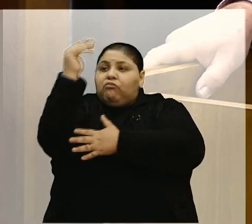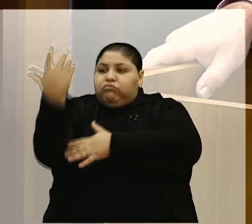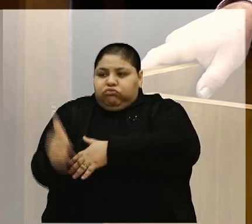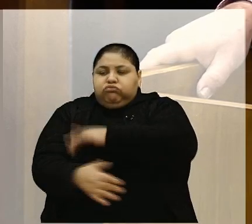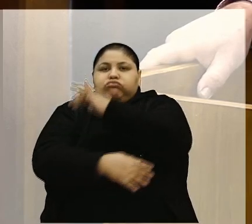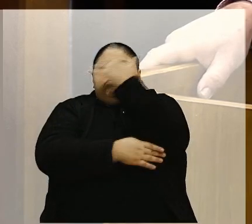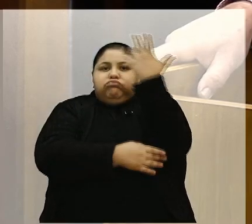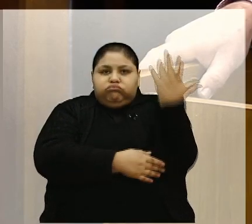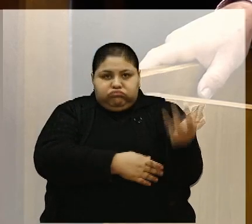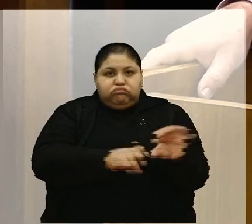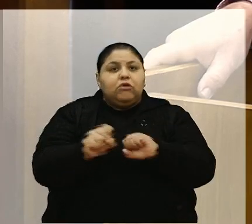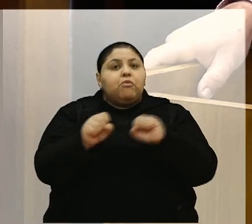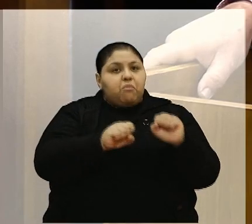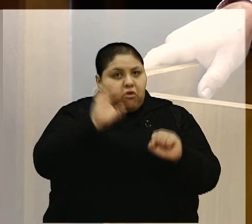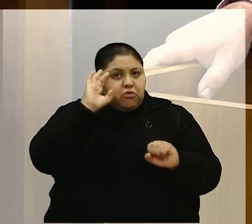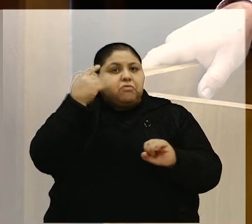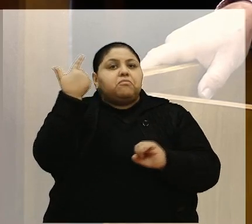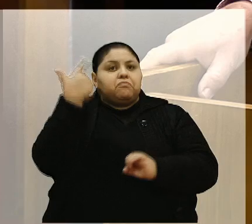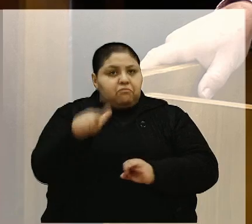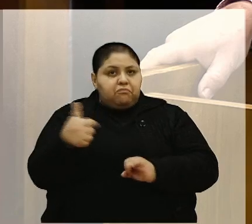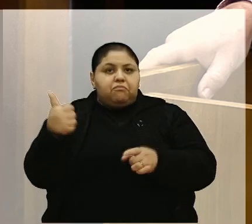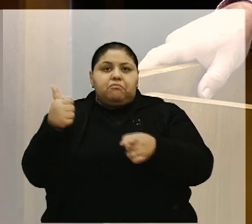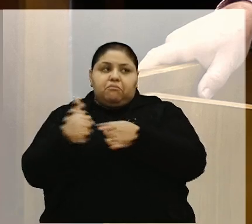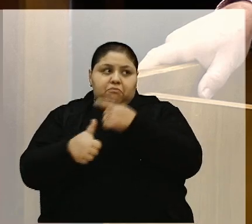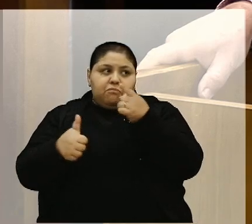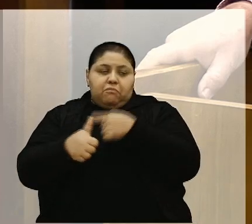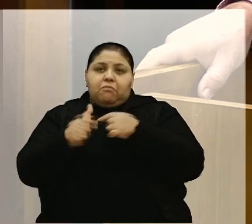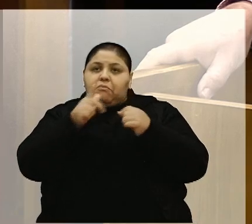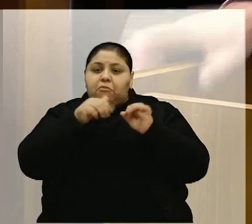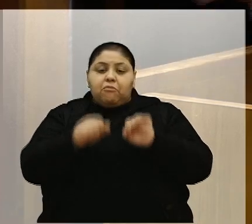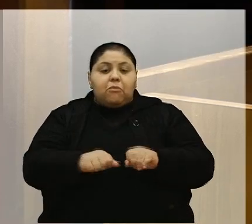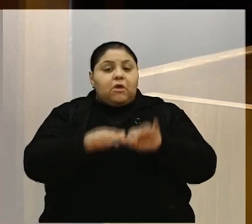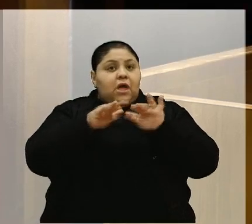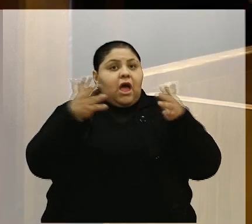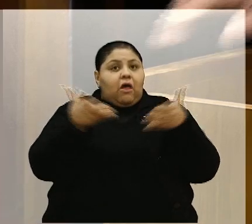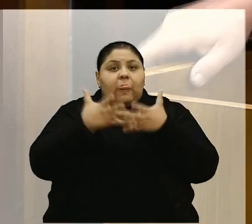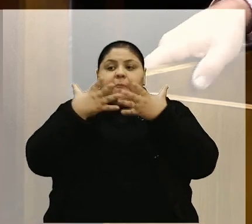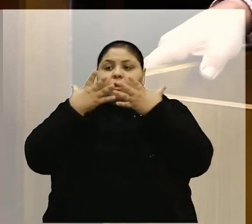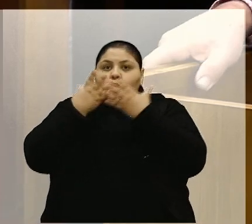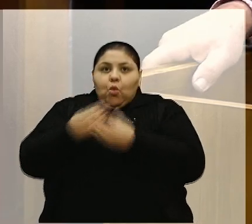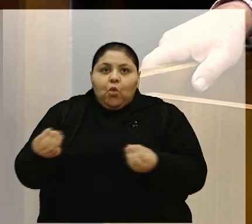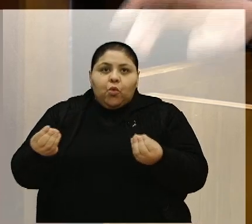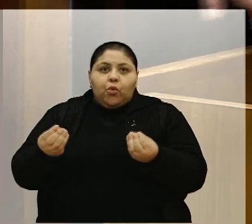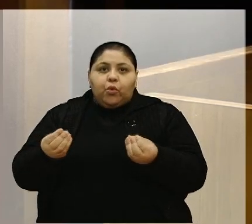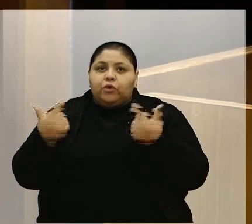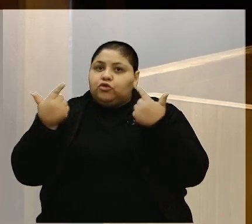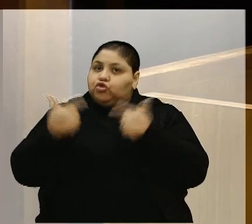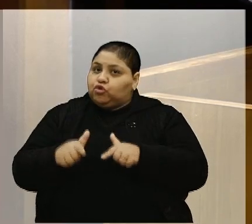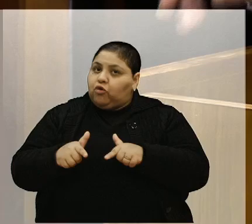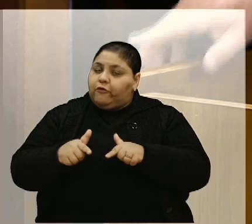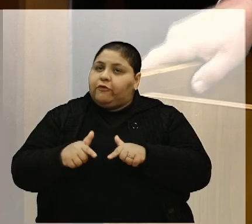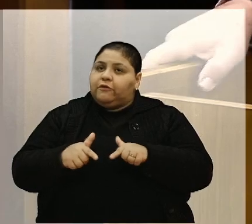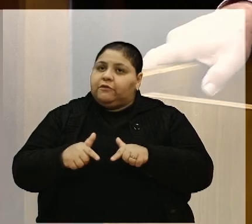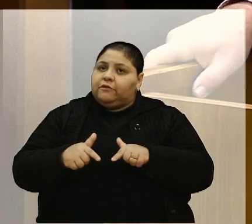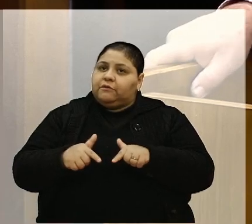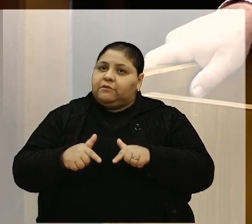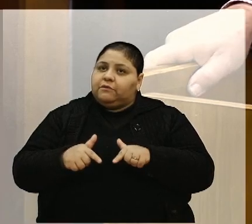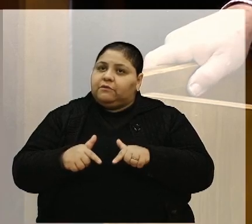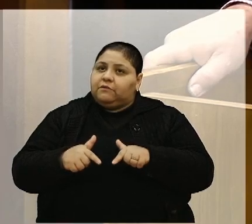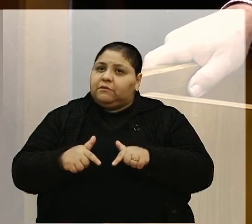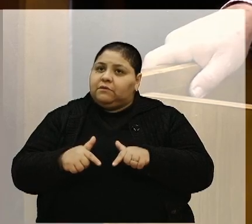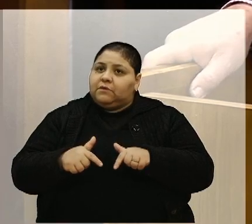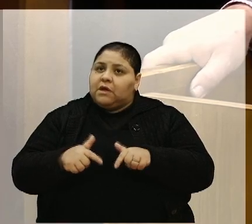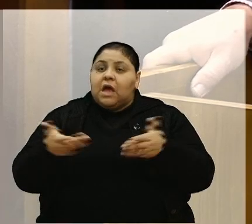novo. Primeiro deu a enchente e agora pode acontecer de novo. O Gemento estava escutando o Cleocum, agora se anuncia pouca